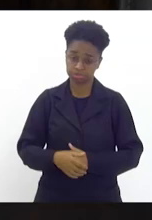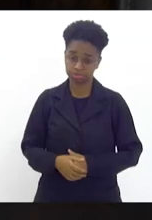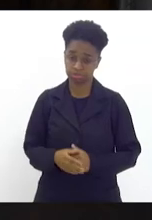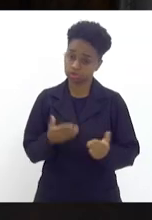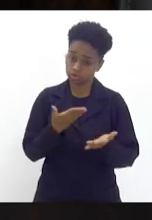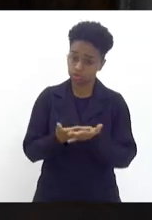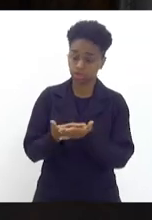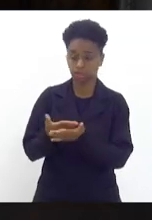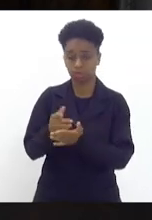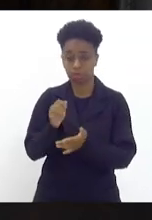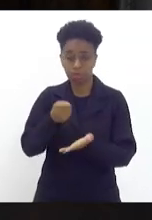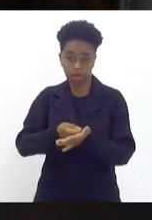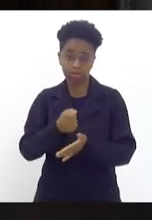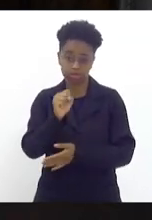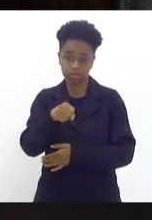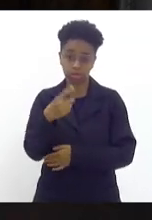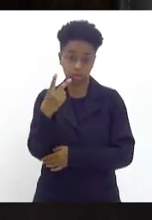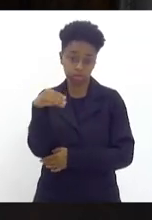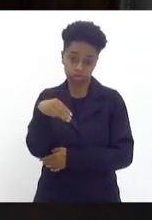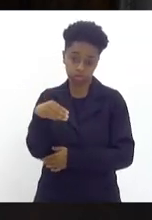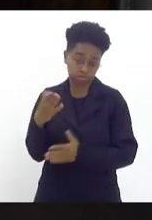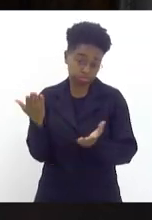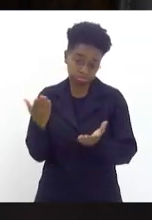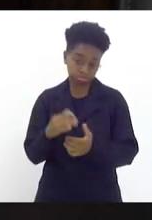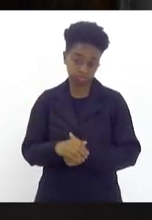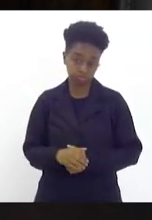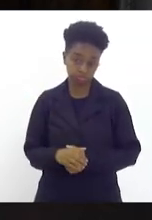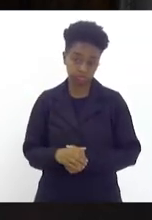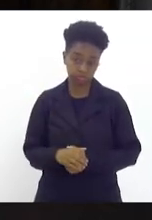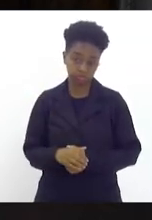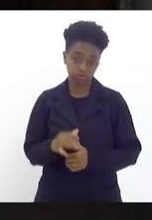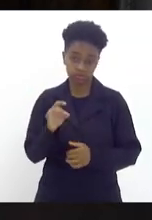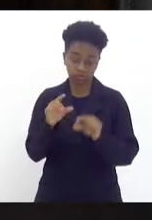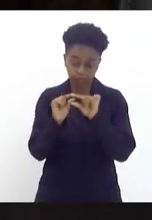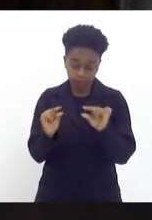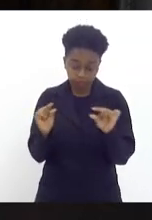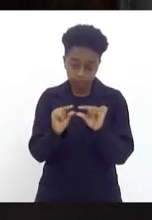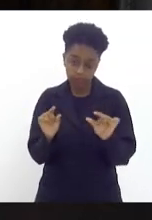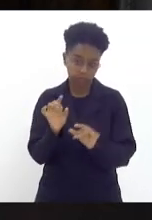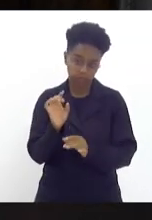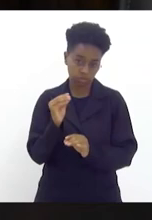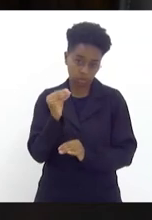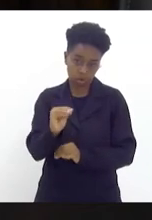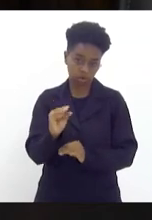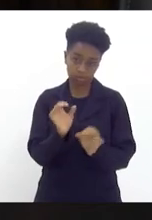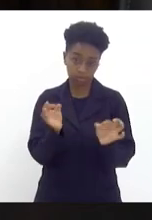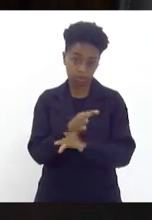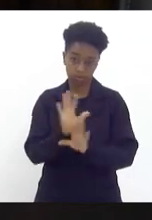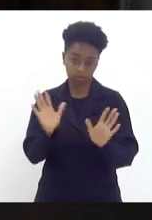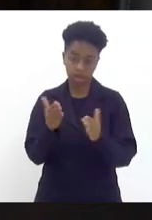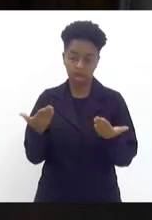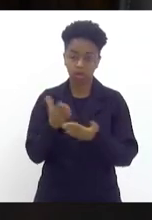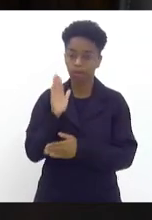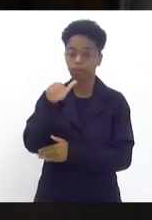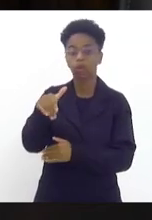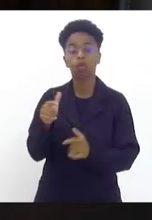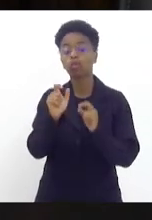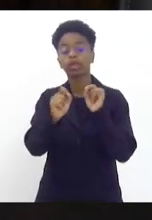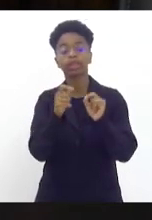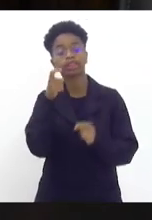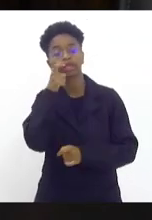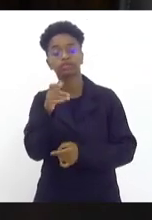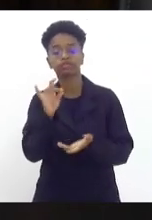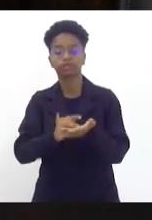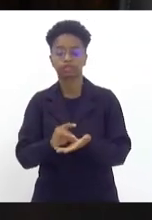Né? Vamos ver. 2 minutos. Nota de rodapé. Viu? Acabou. Agora, vamos lá. O que, que interessa